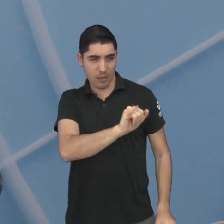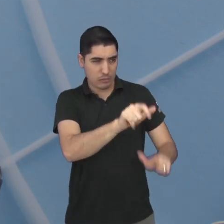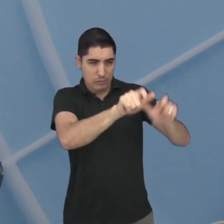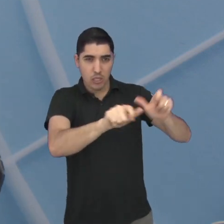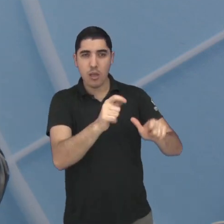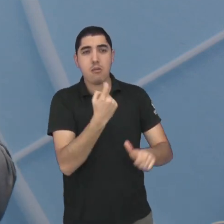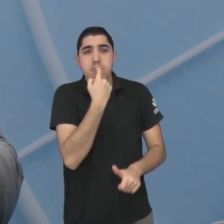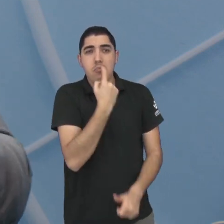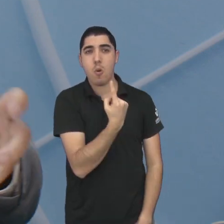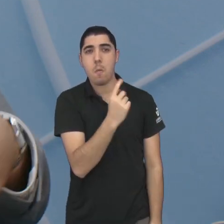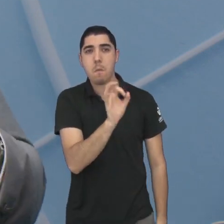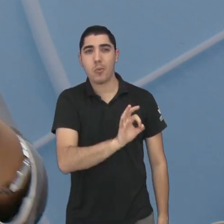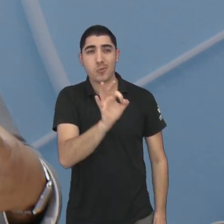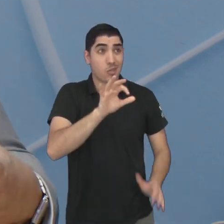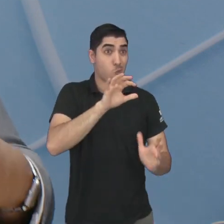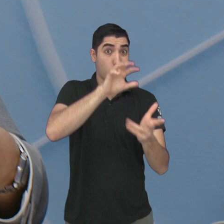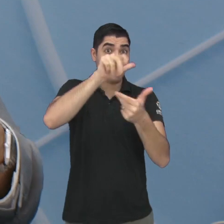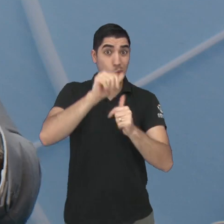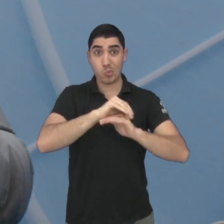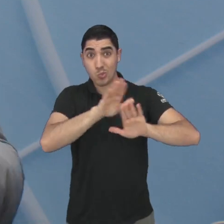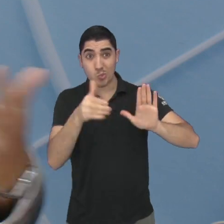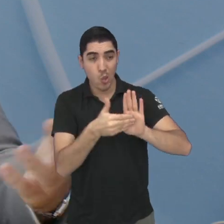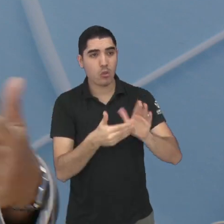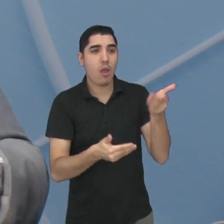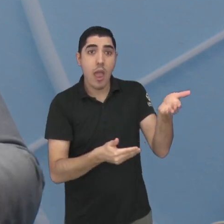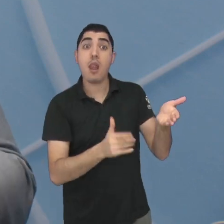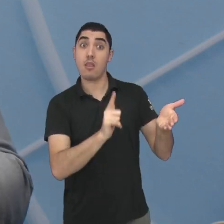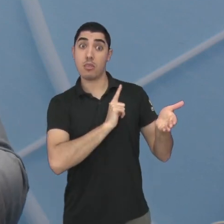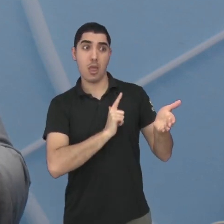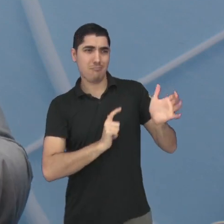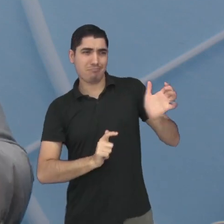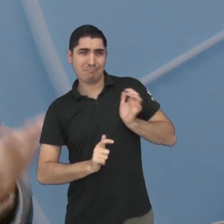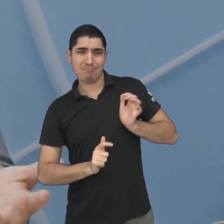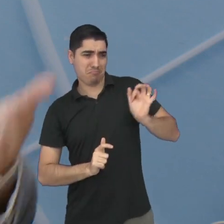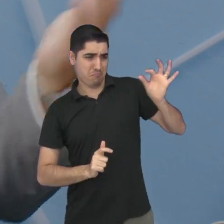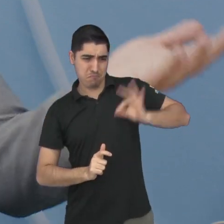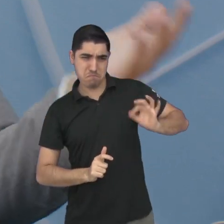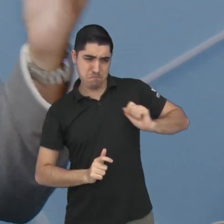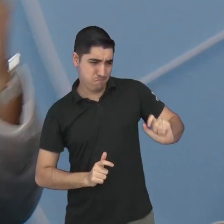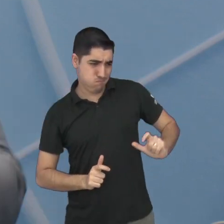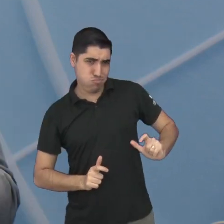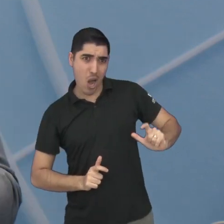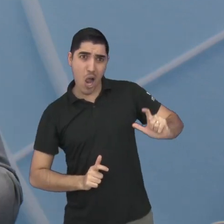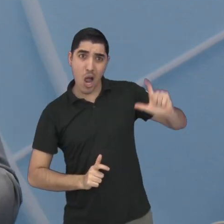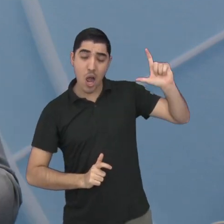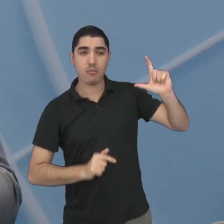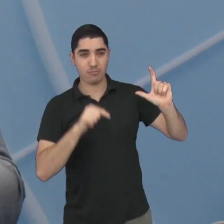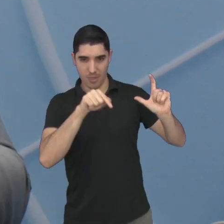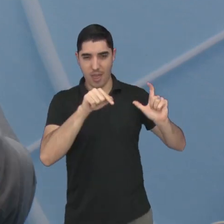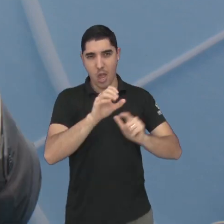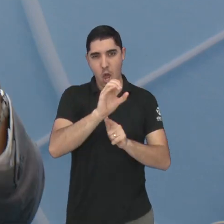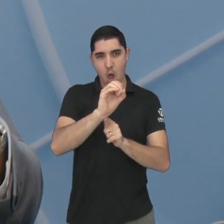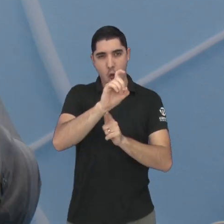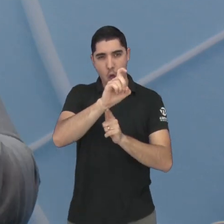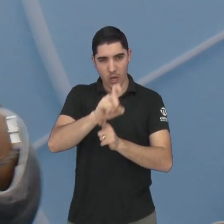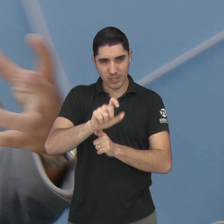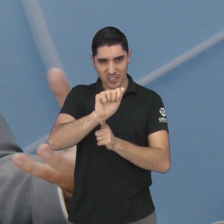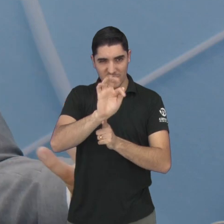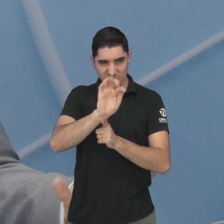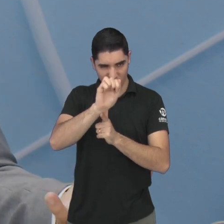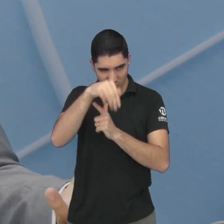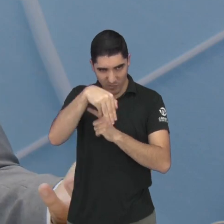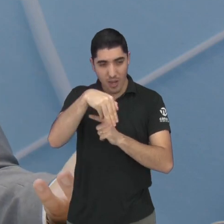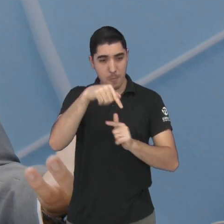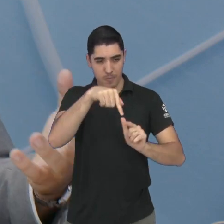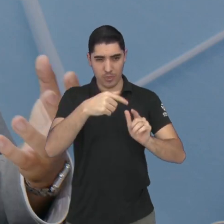ricos, eles acumulam uma grande parte, mais de 50%, de acordo com esse relatório da Oxfam, do que o resto do